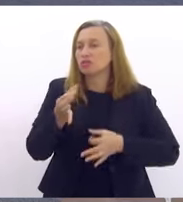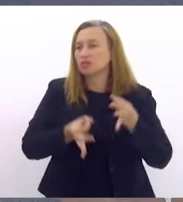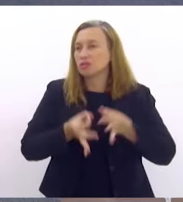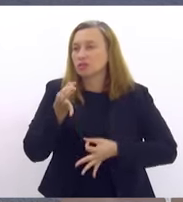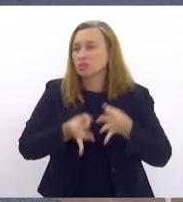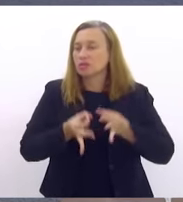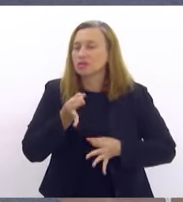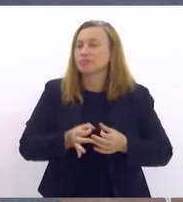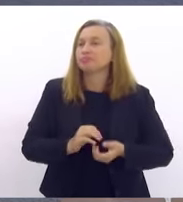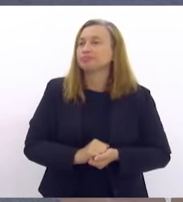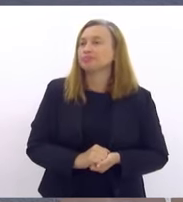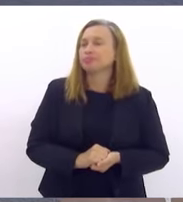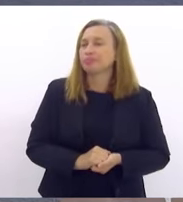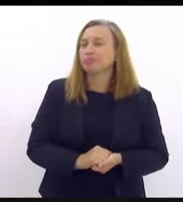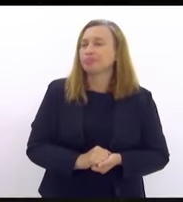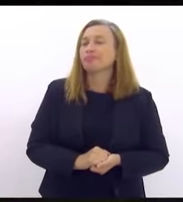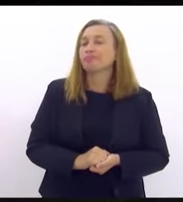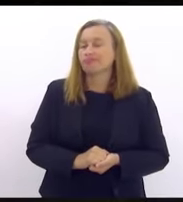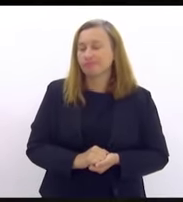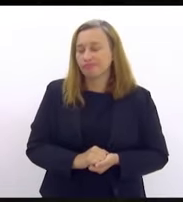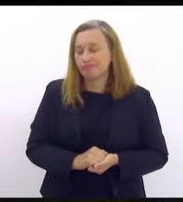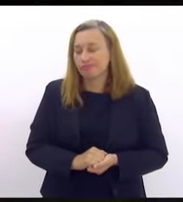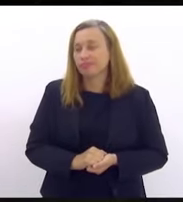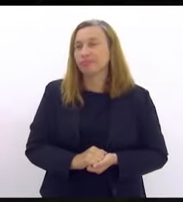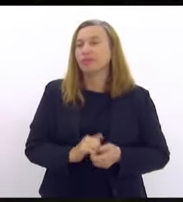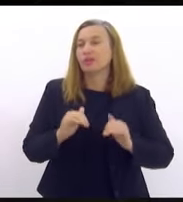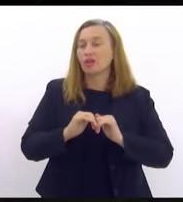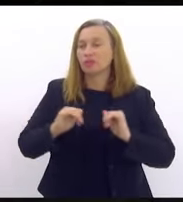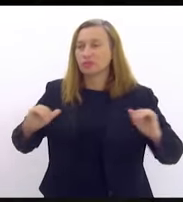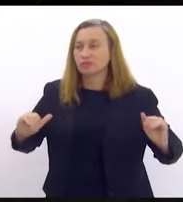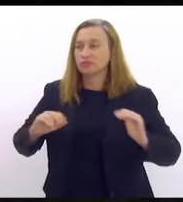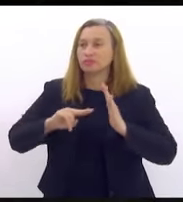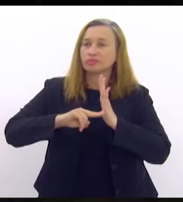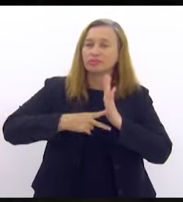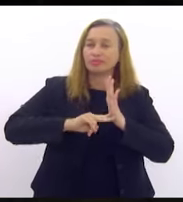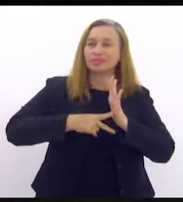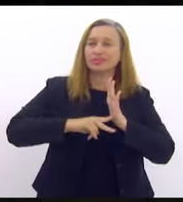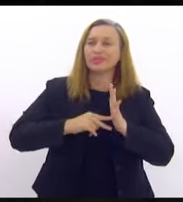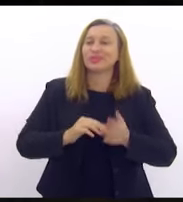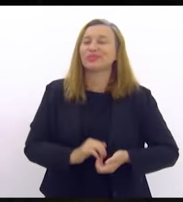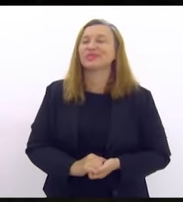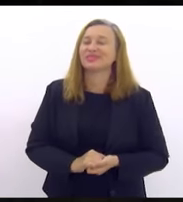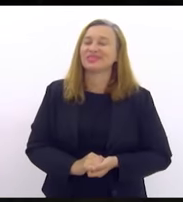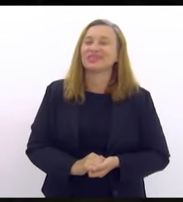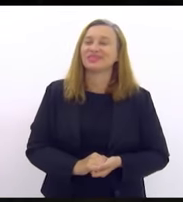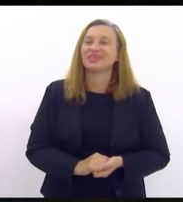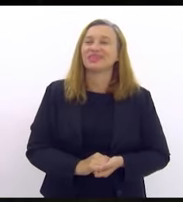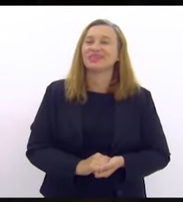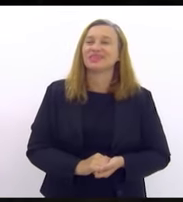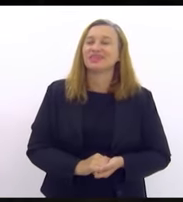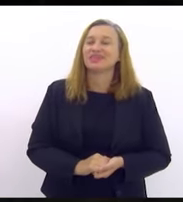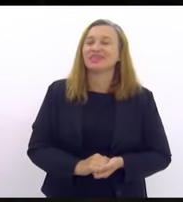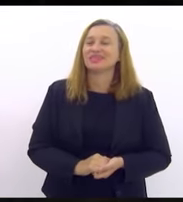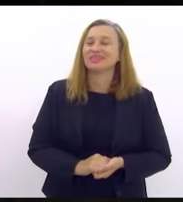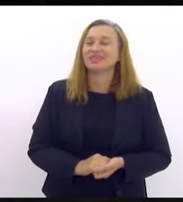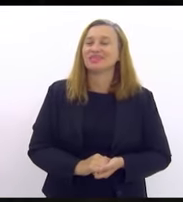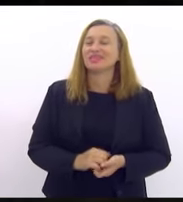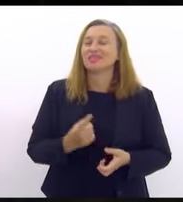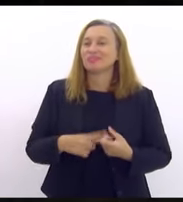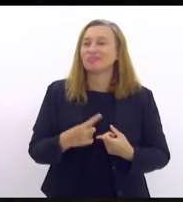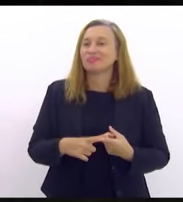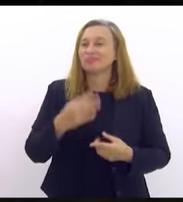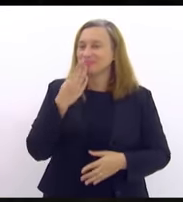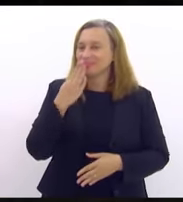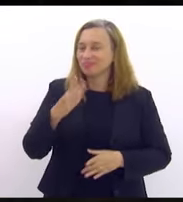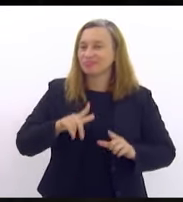é concomitante com afastamento dos sindicatos das do Poder Judiciário porque esse